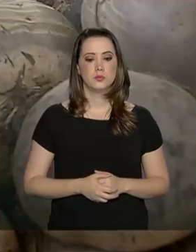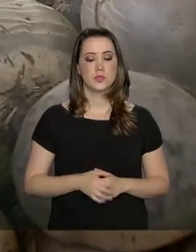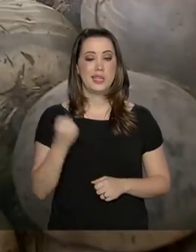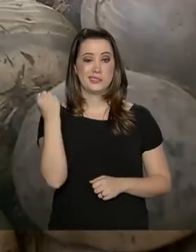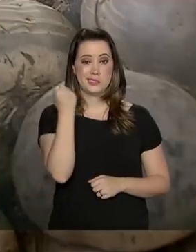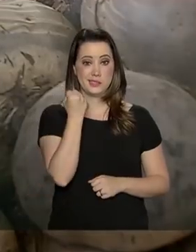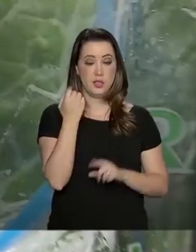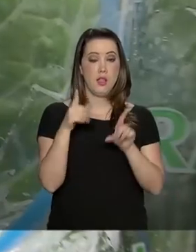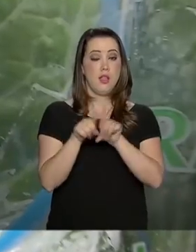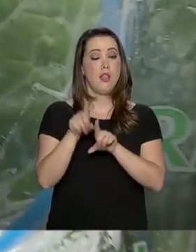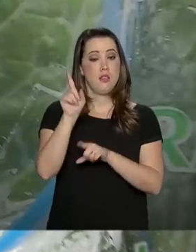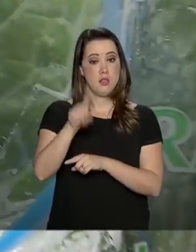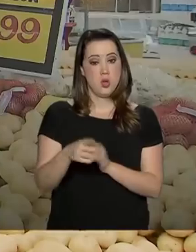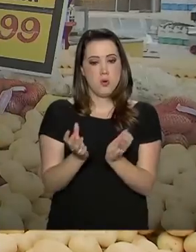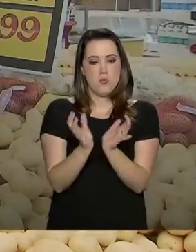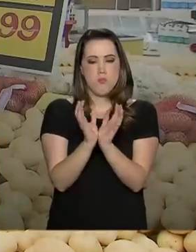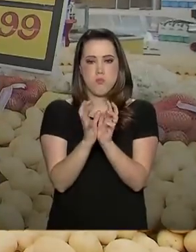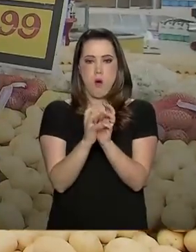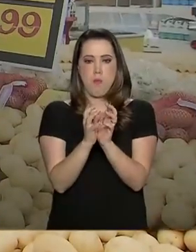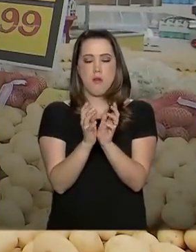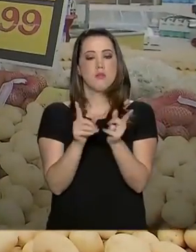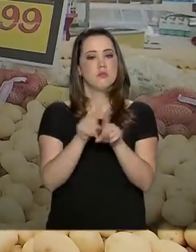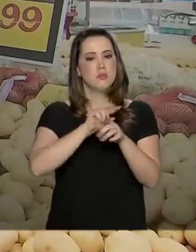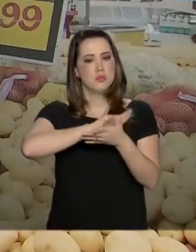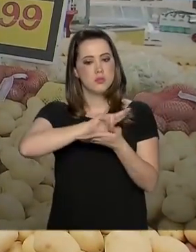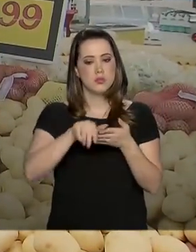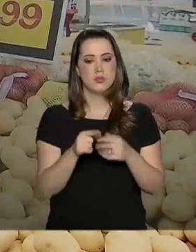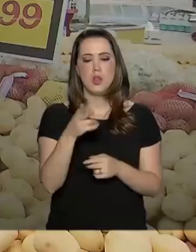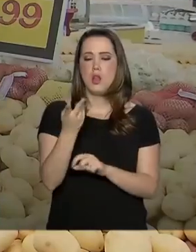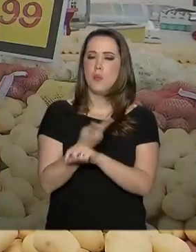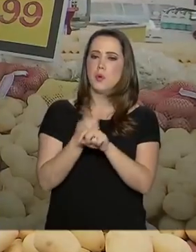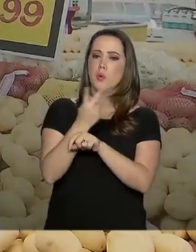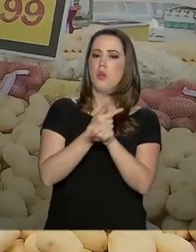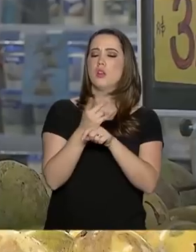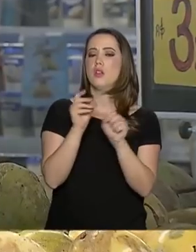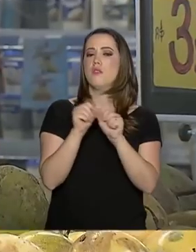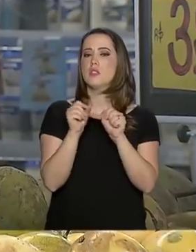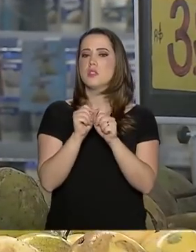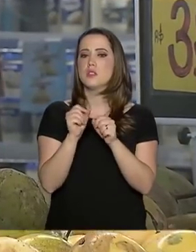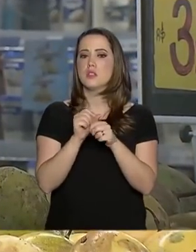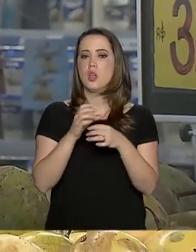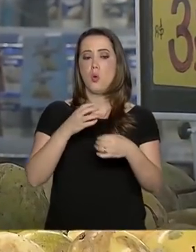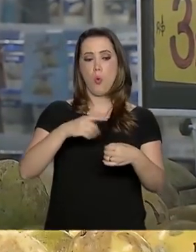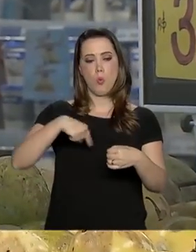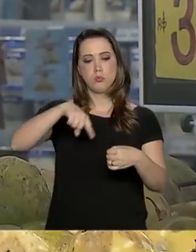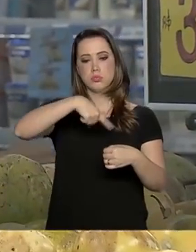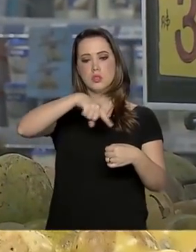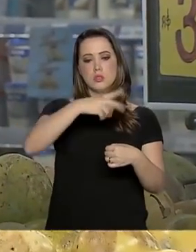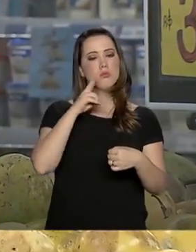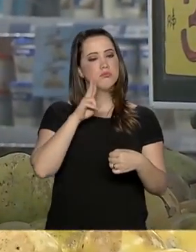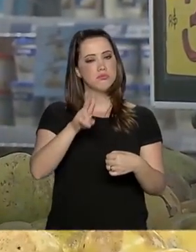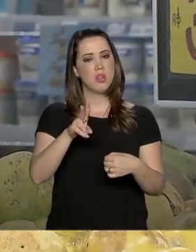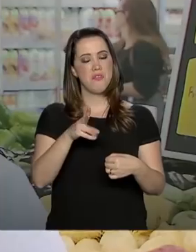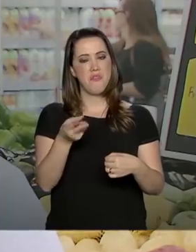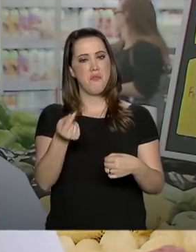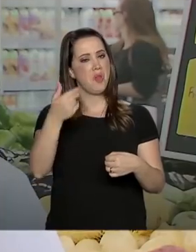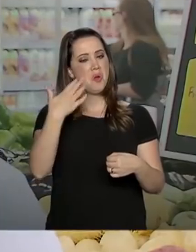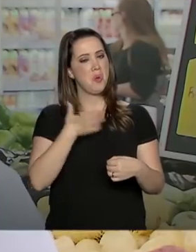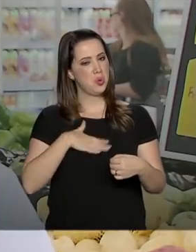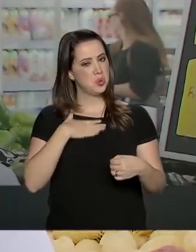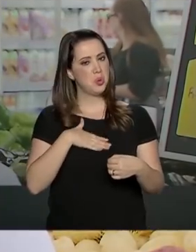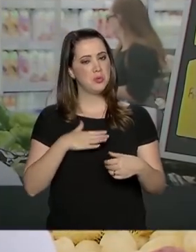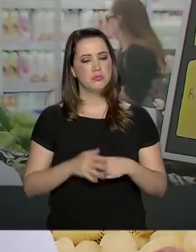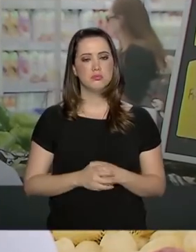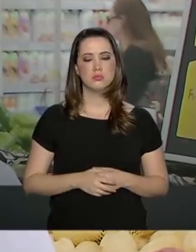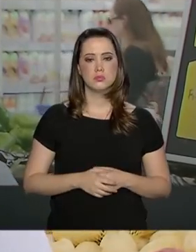Cenoura, beterraba, couve. Tamares foi ao mercado atrás de ingredientes para fazer um suco e gostou dos preços. Achei assim,